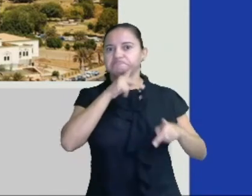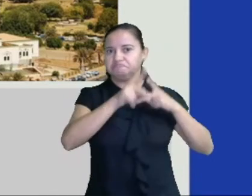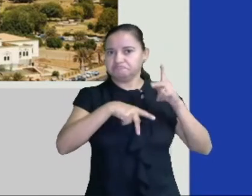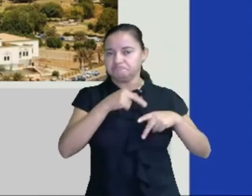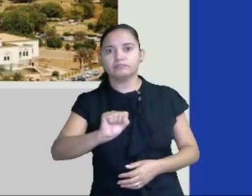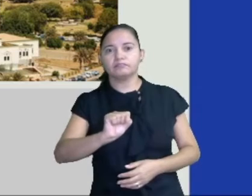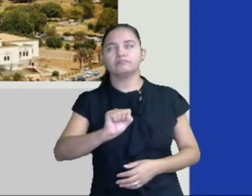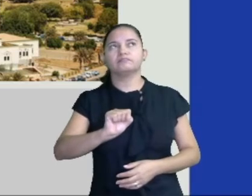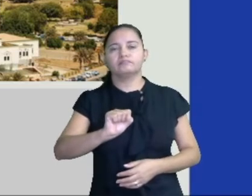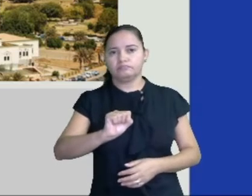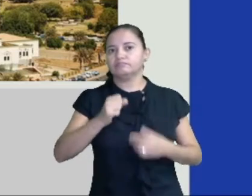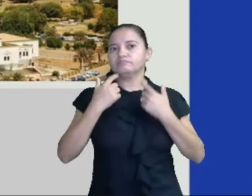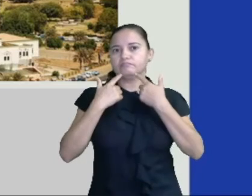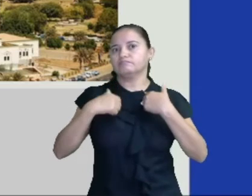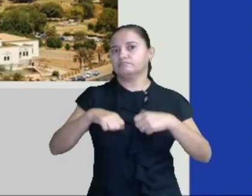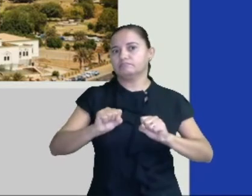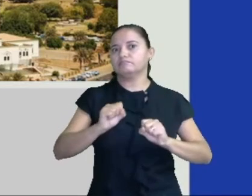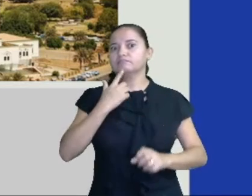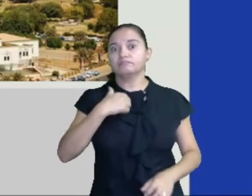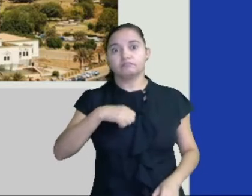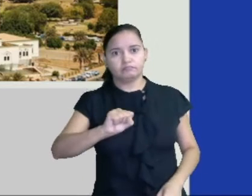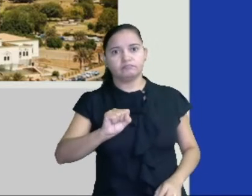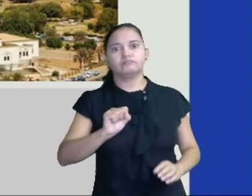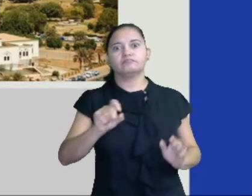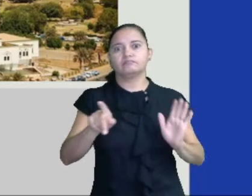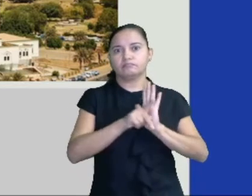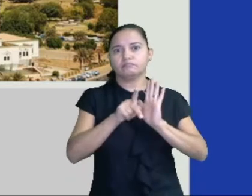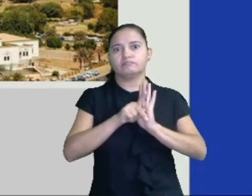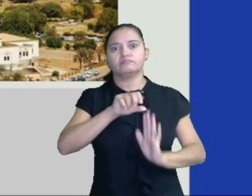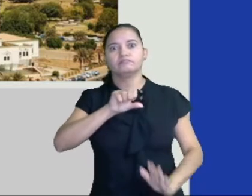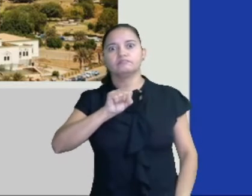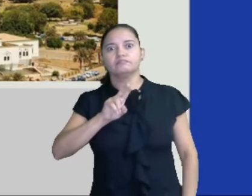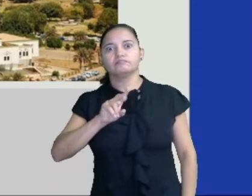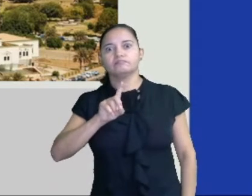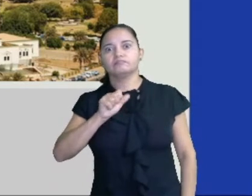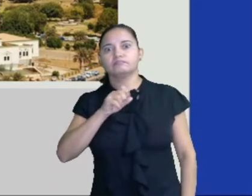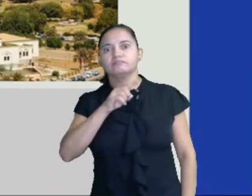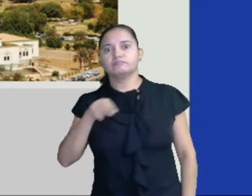do Egito, ela é desenvolvida, urbanizada,